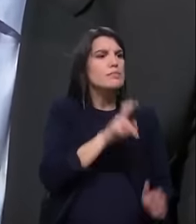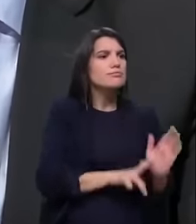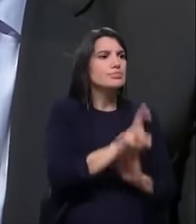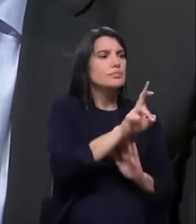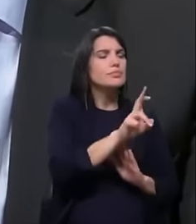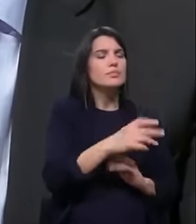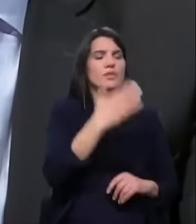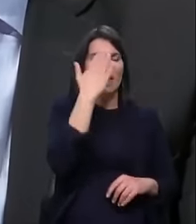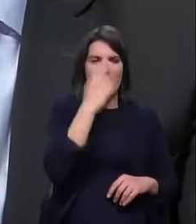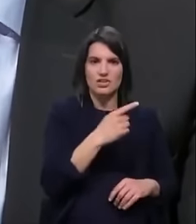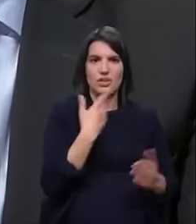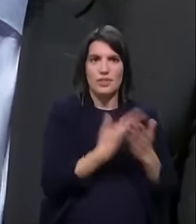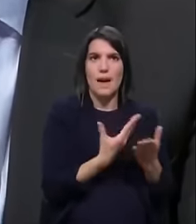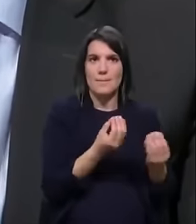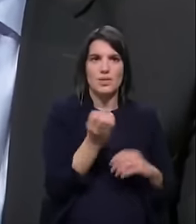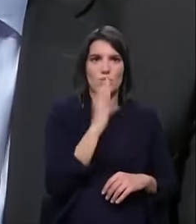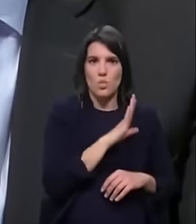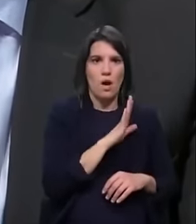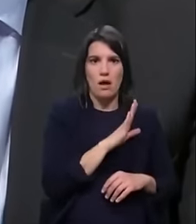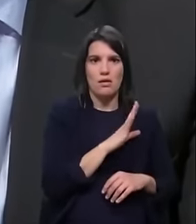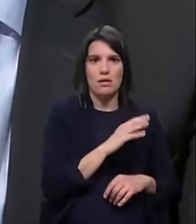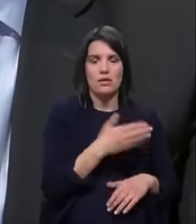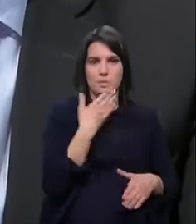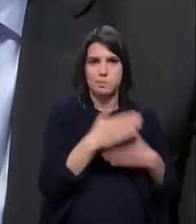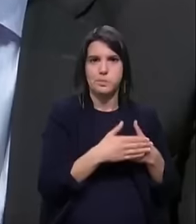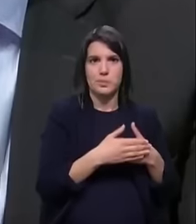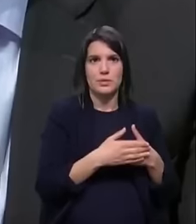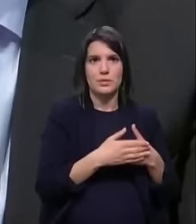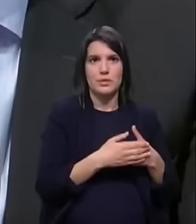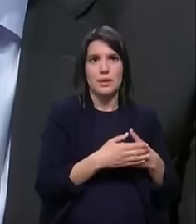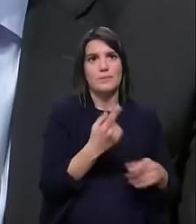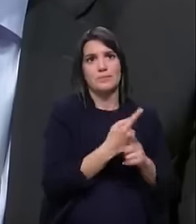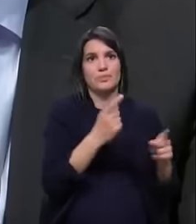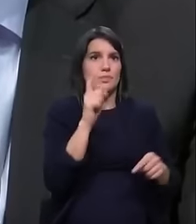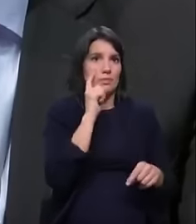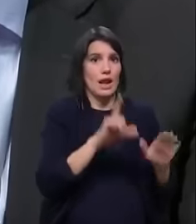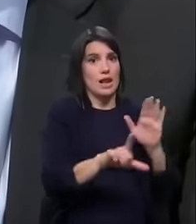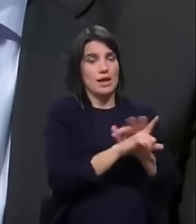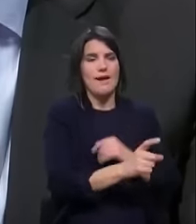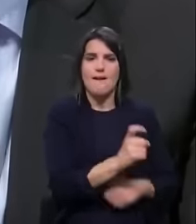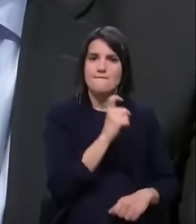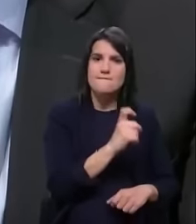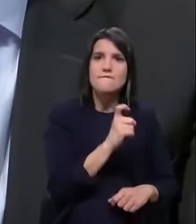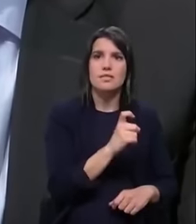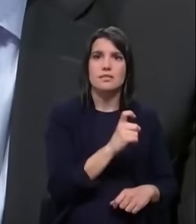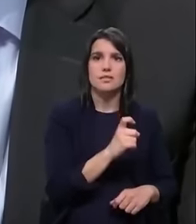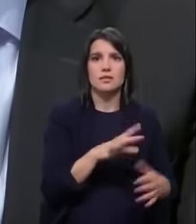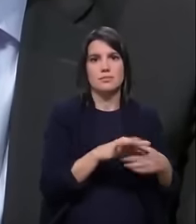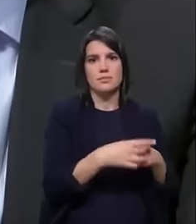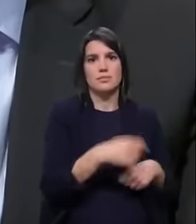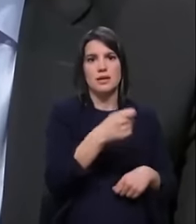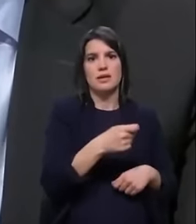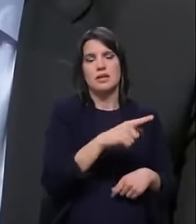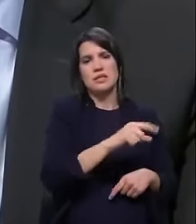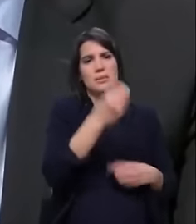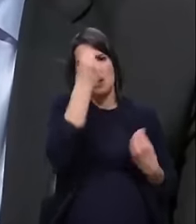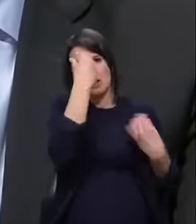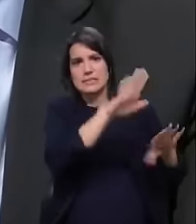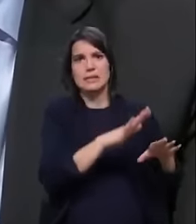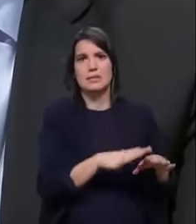Se acha que isto não mete medo a uma idosa, é porque não só porque defende uma lei cruel das rendas, como não quer saber